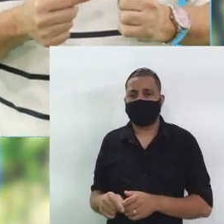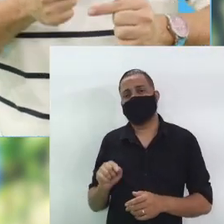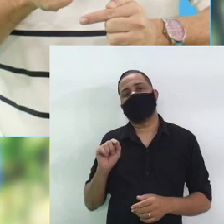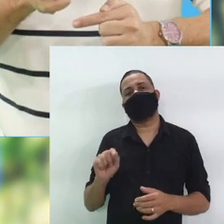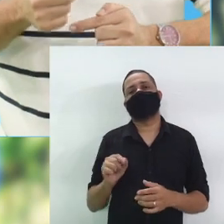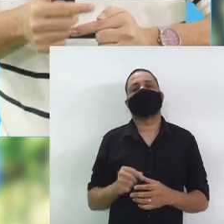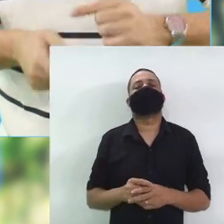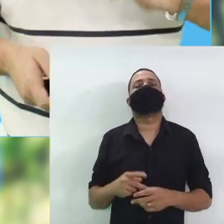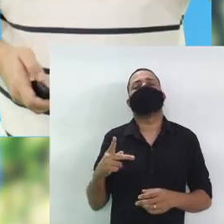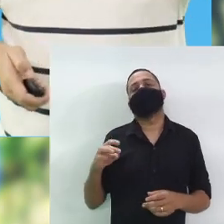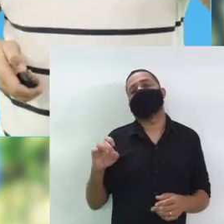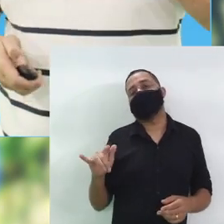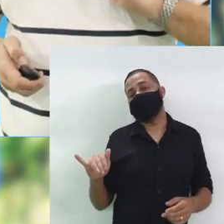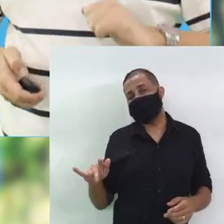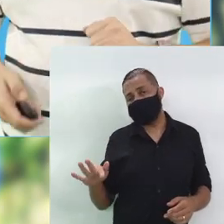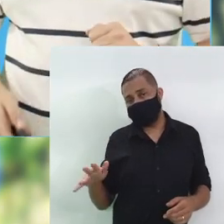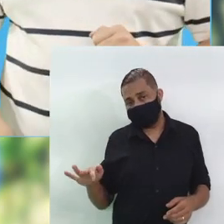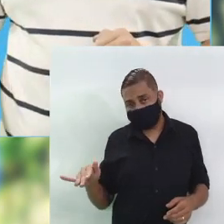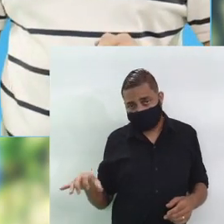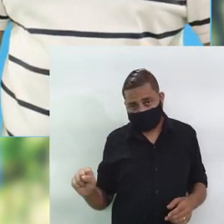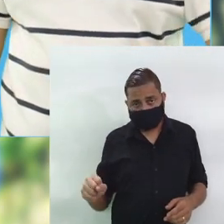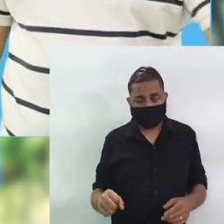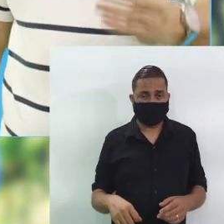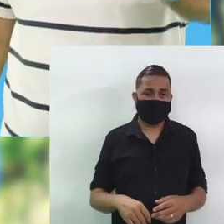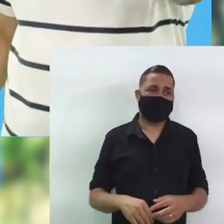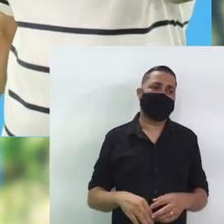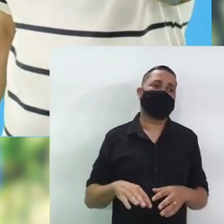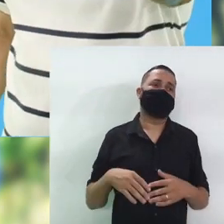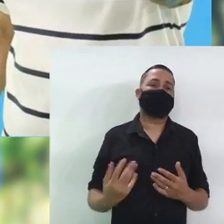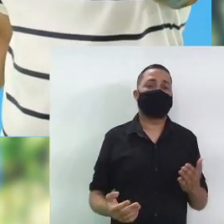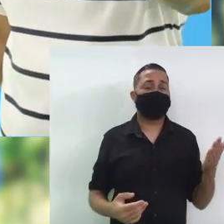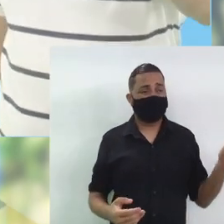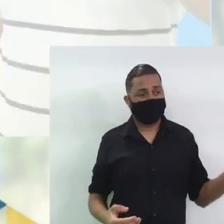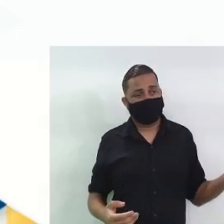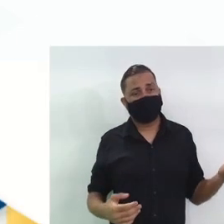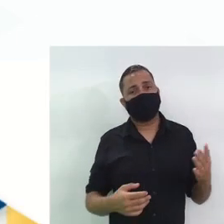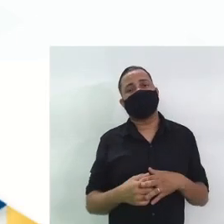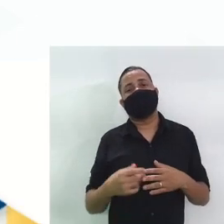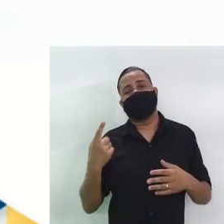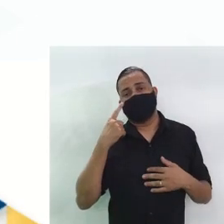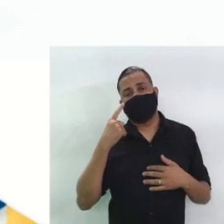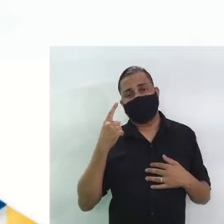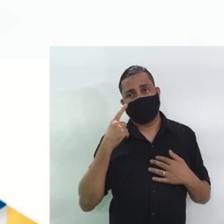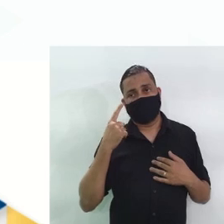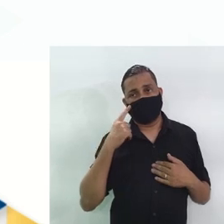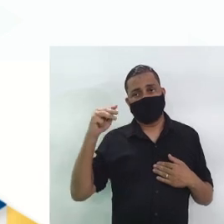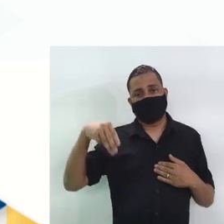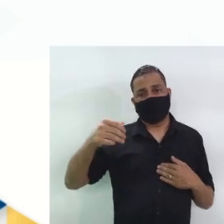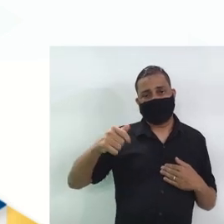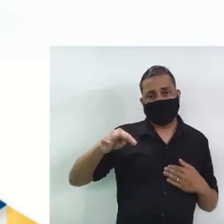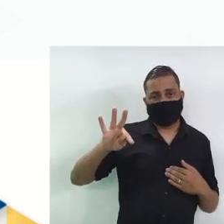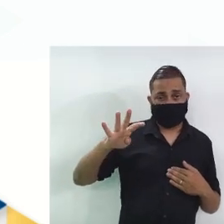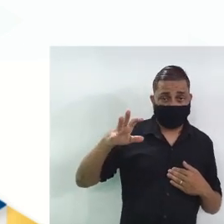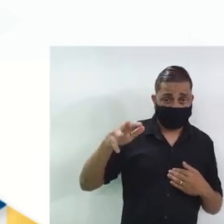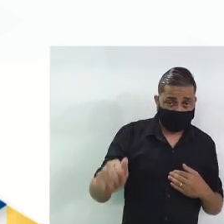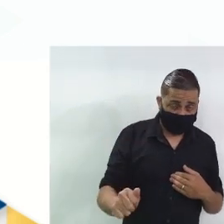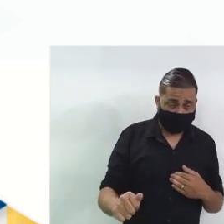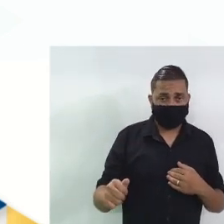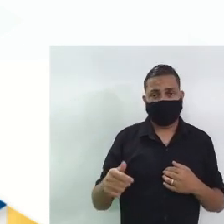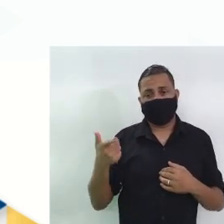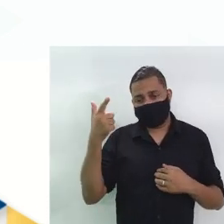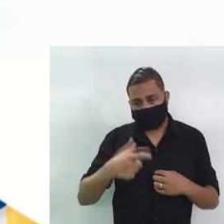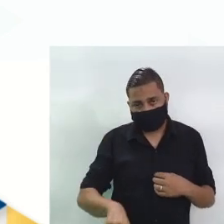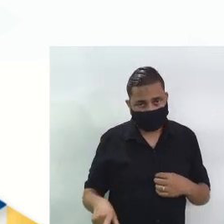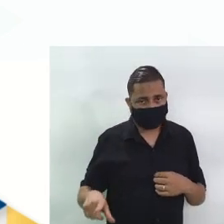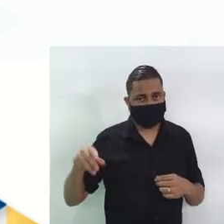pontos peculiares dessa tradição religiosa. Aqui na tela, vejam só a questão do mantra. A repetição